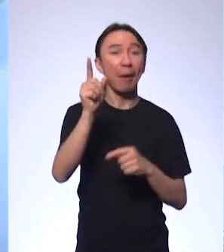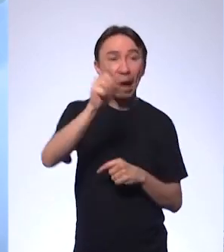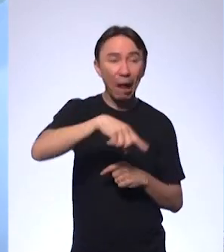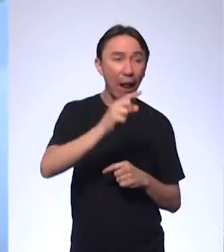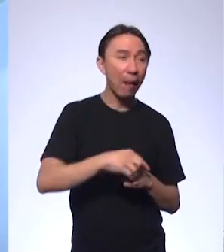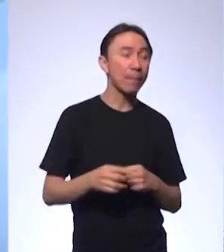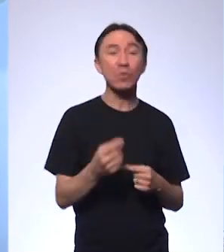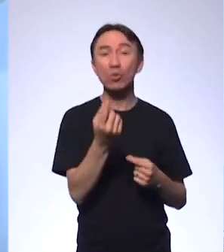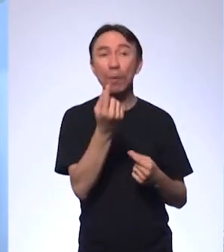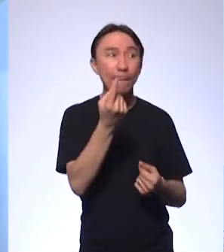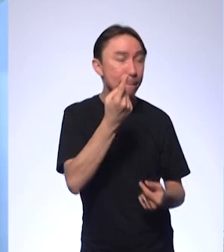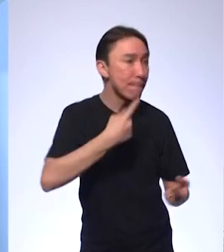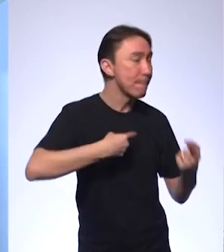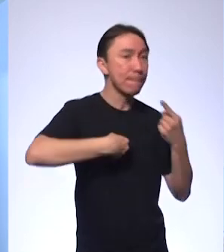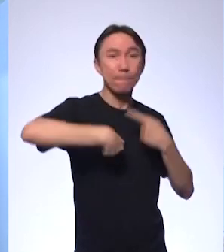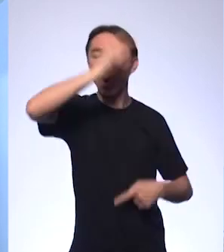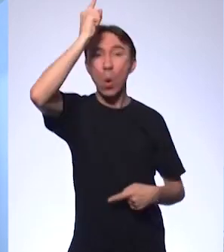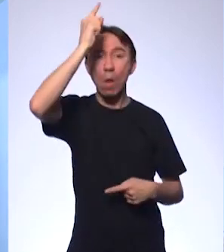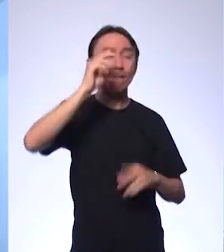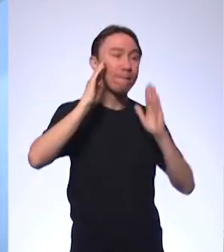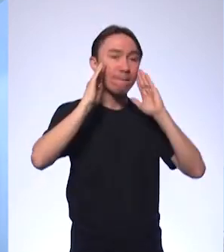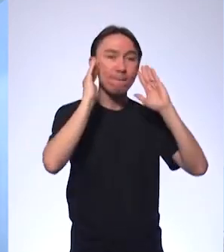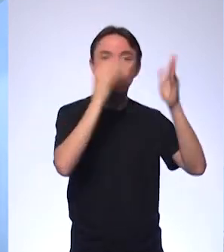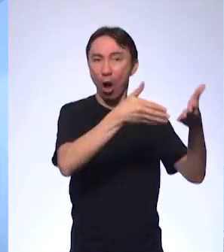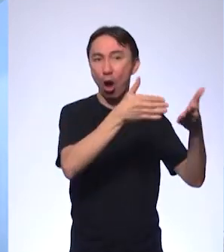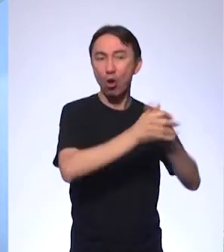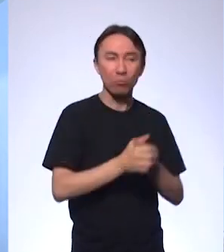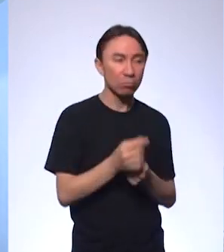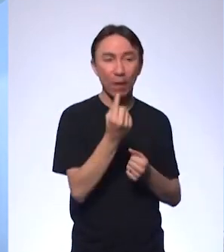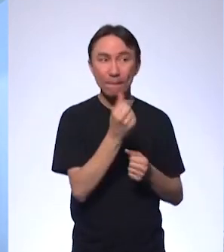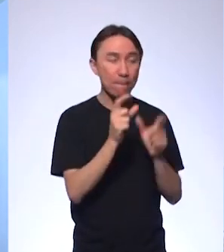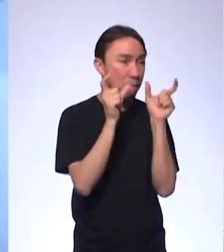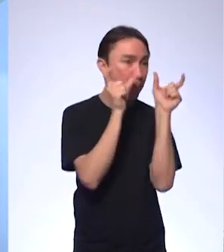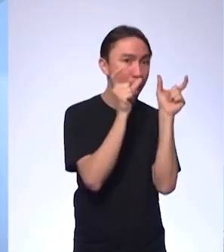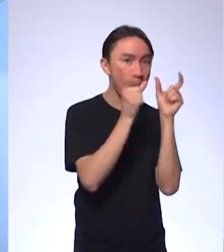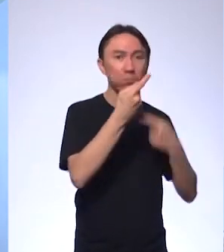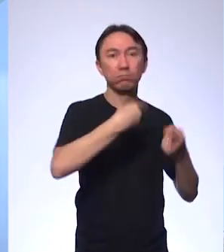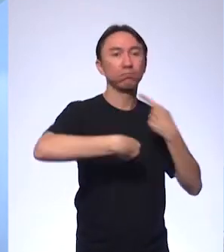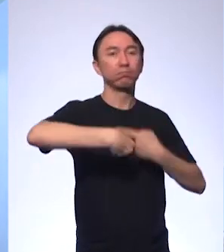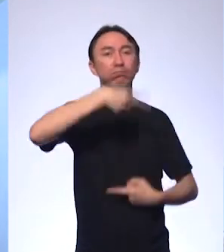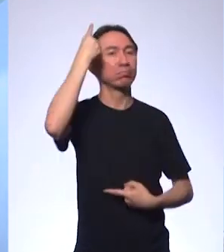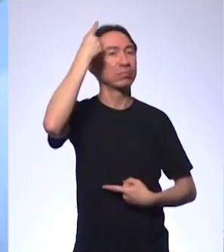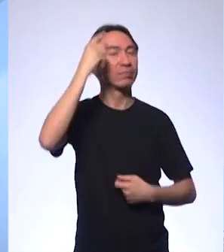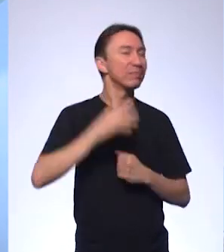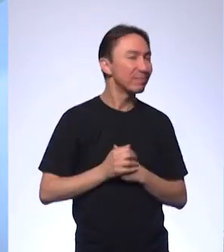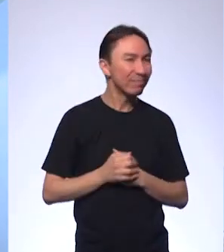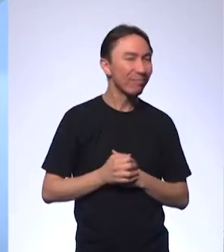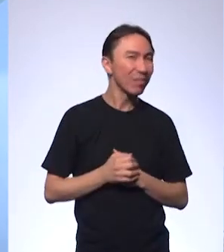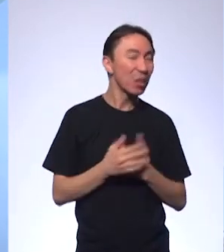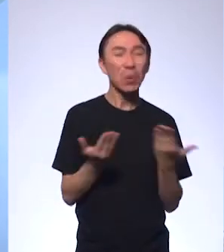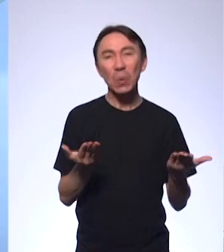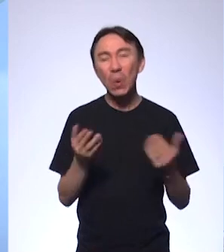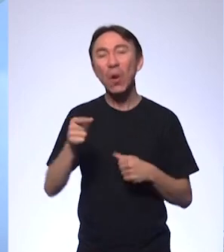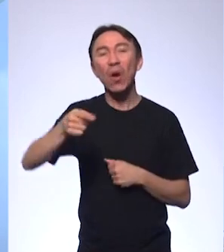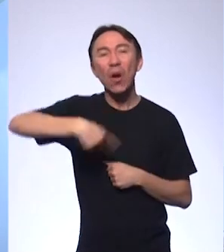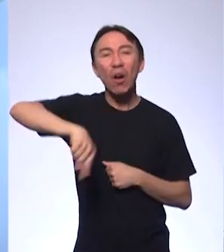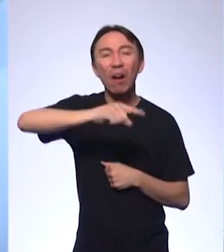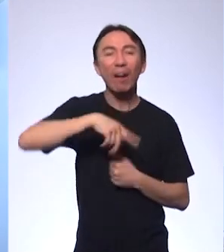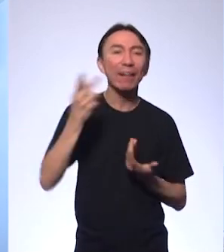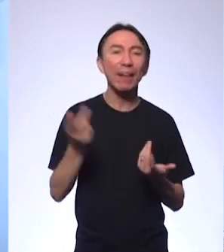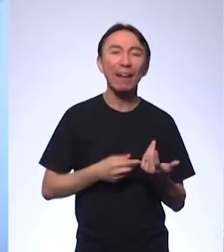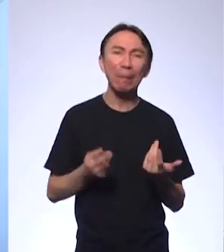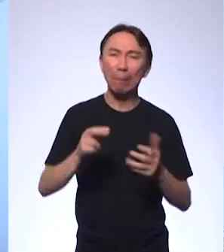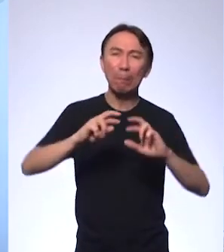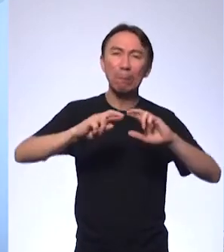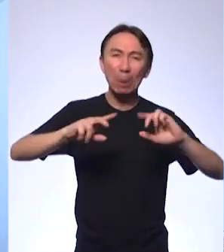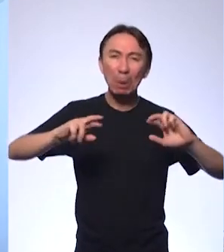visão antropocêntrica, né, faz com que a gente utilize esses recursos, né, sem simplesmente se